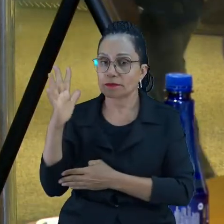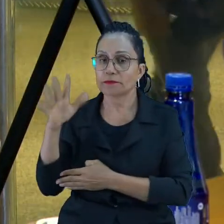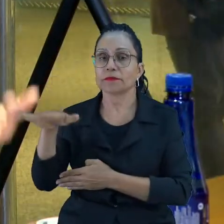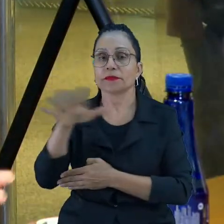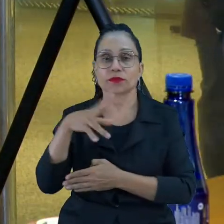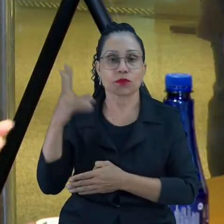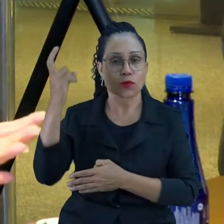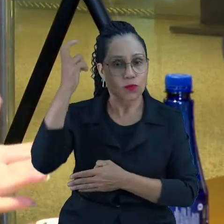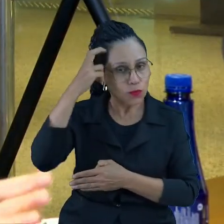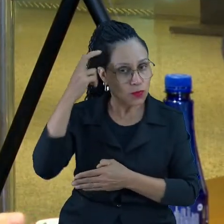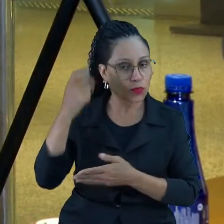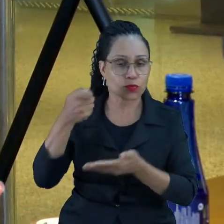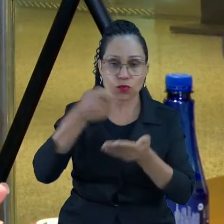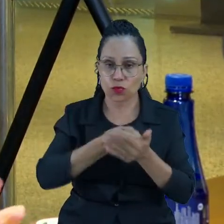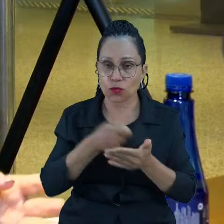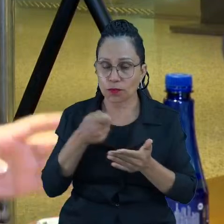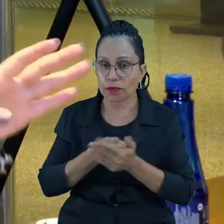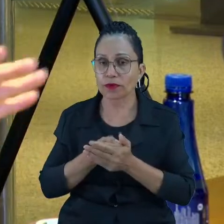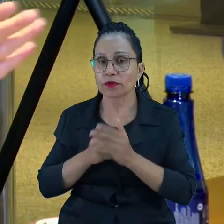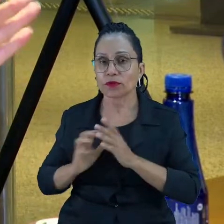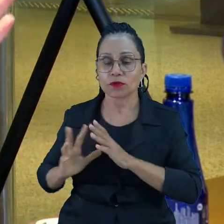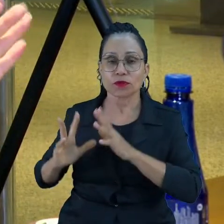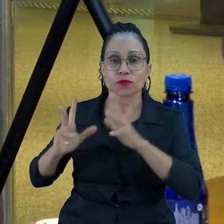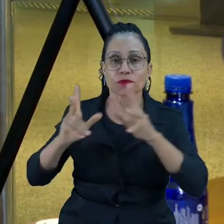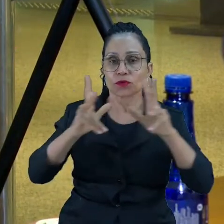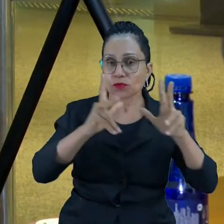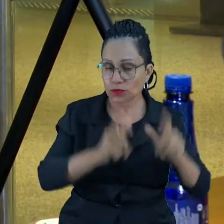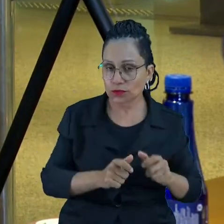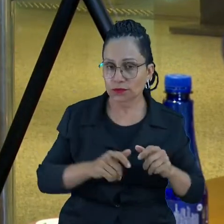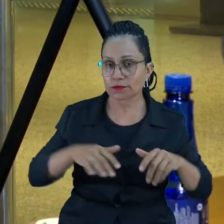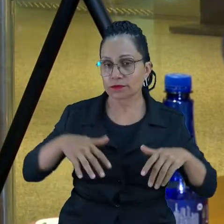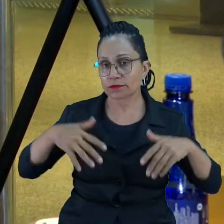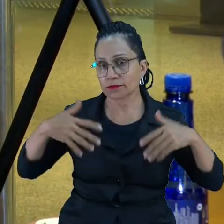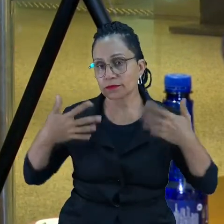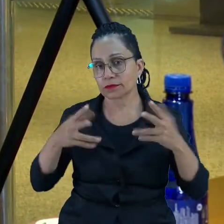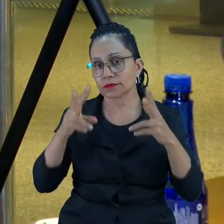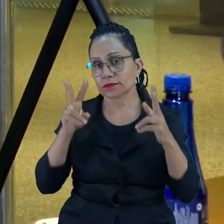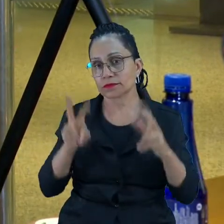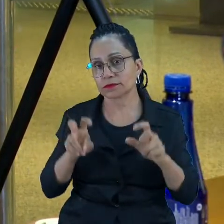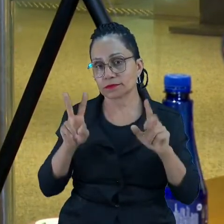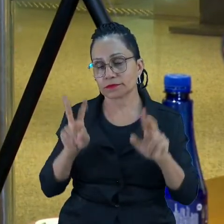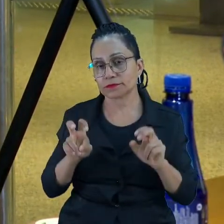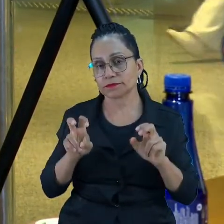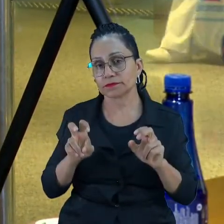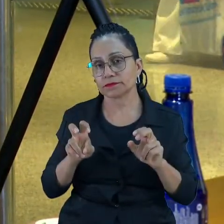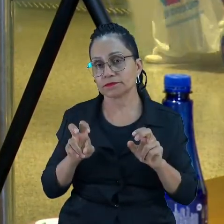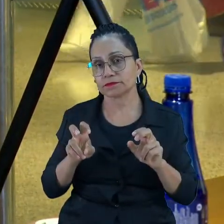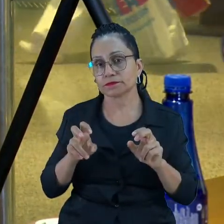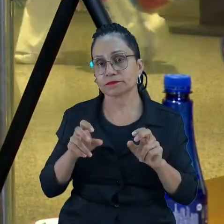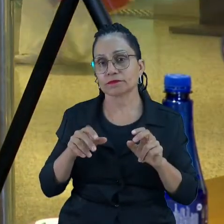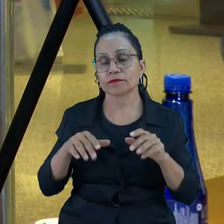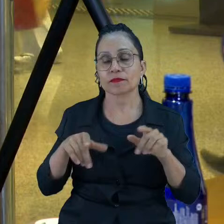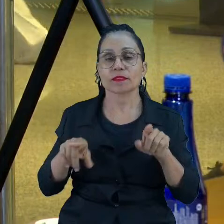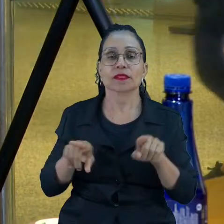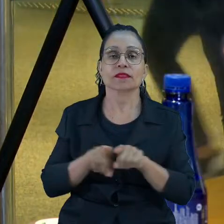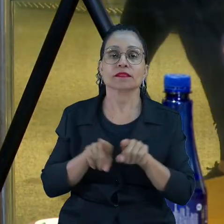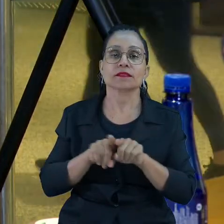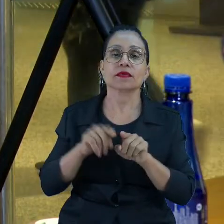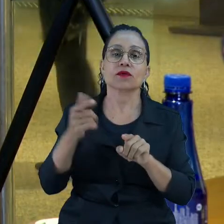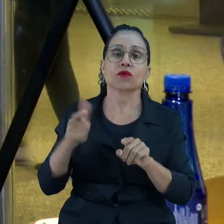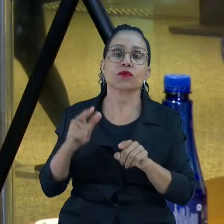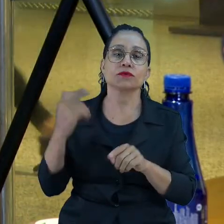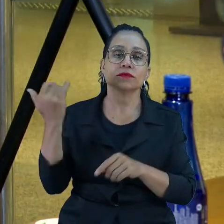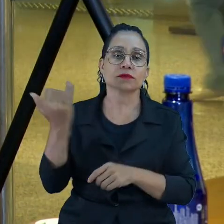pessoas, com o futuro, com o todo. E aí, quando a gente fala sobre isso, a gente também tem um outro viés aí que é muito